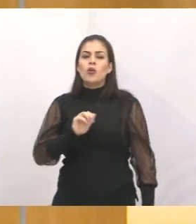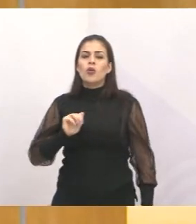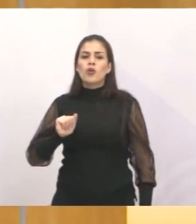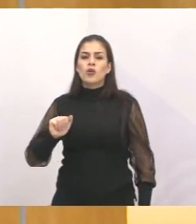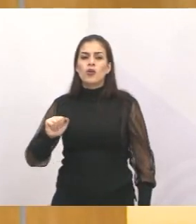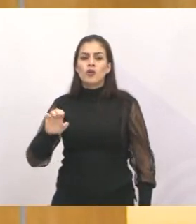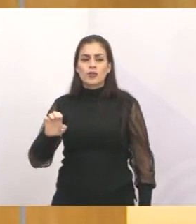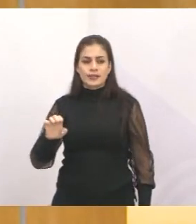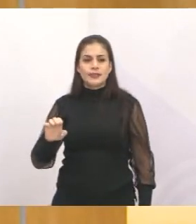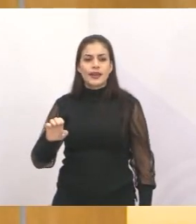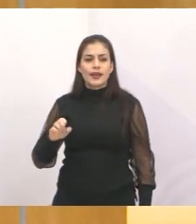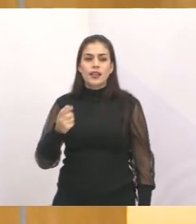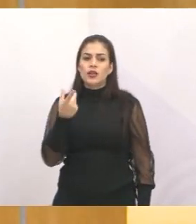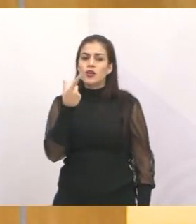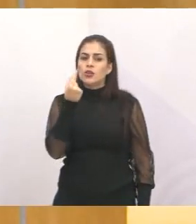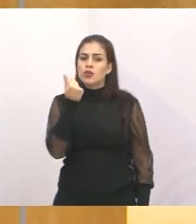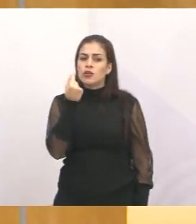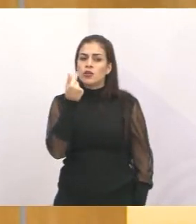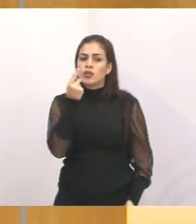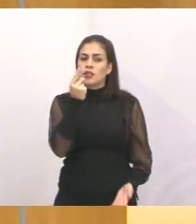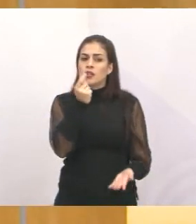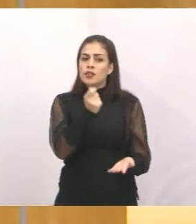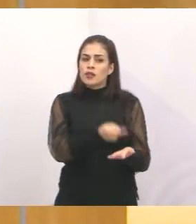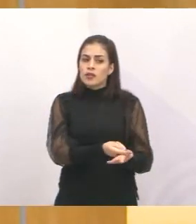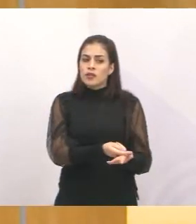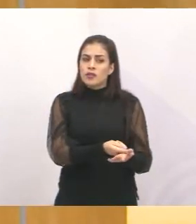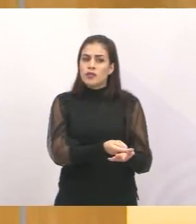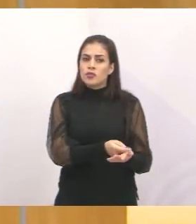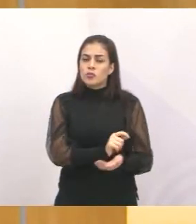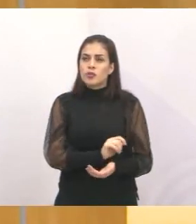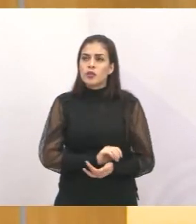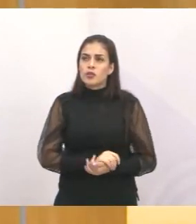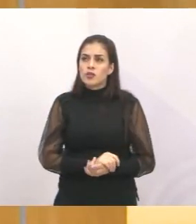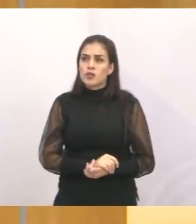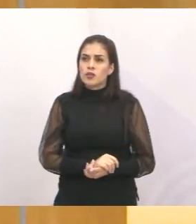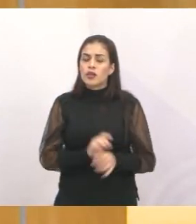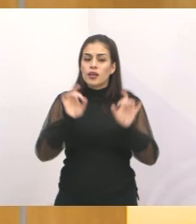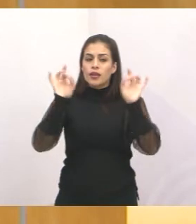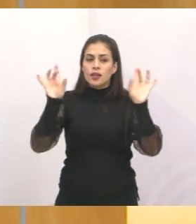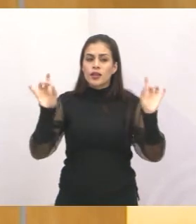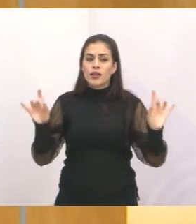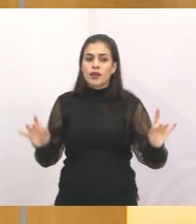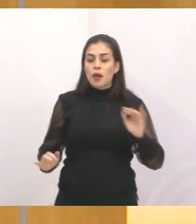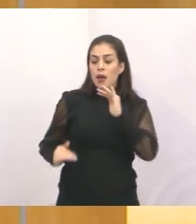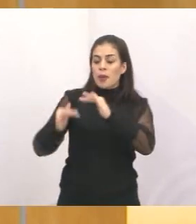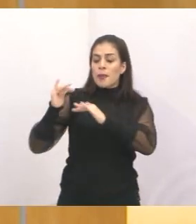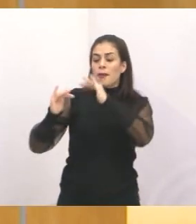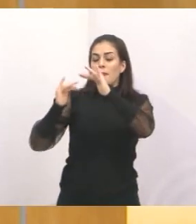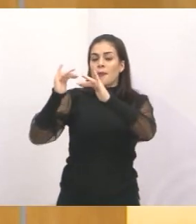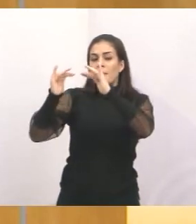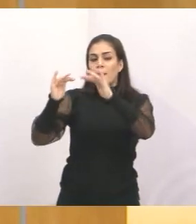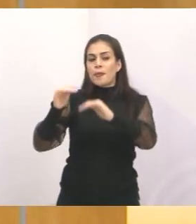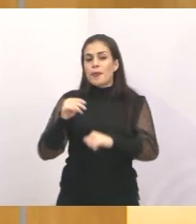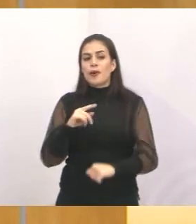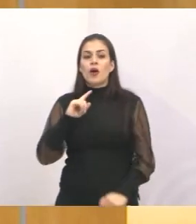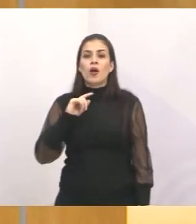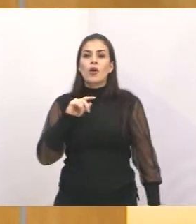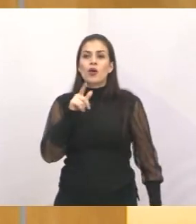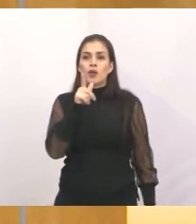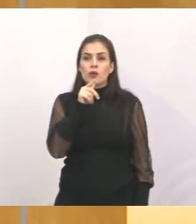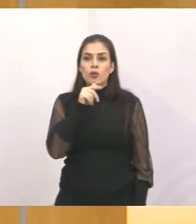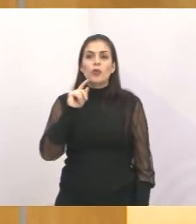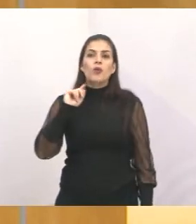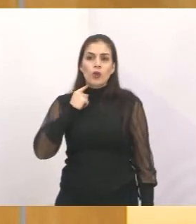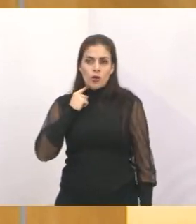nos seus investimentos, em especial no avanço do tratamento de esgoto, que era uma promessa do